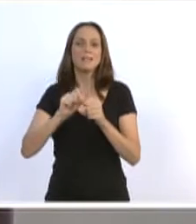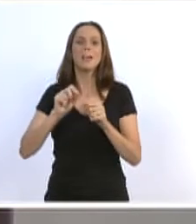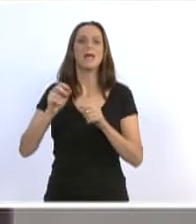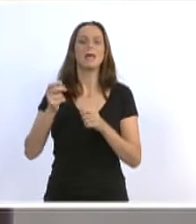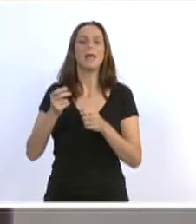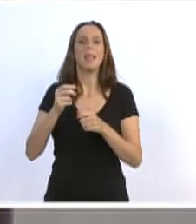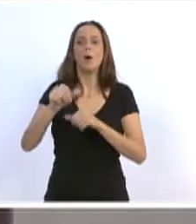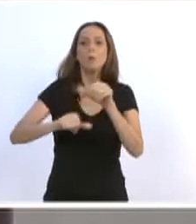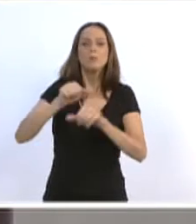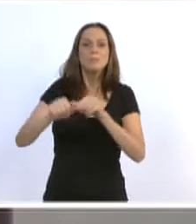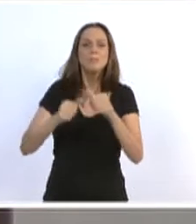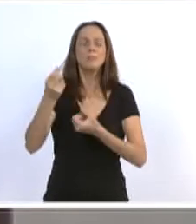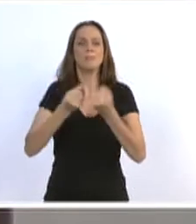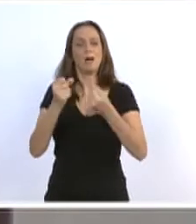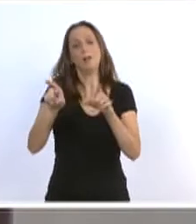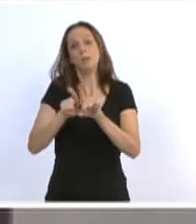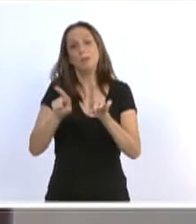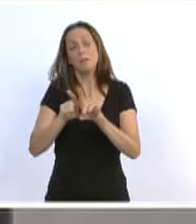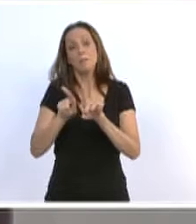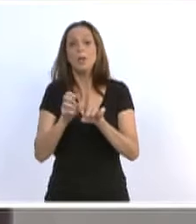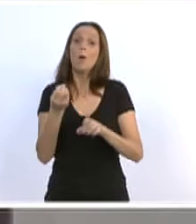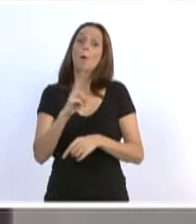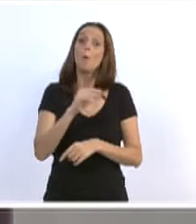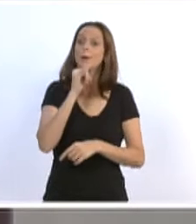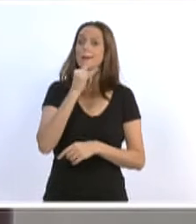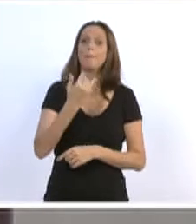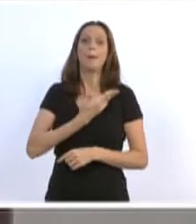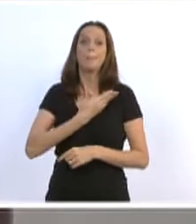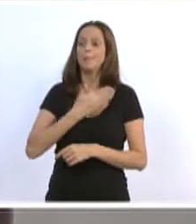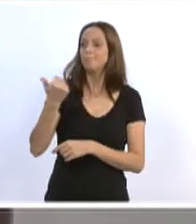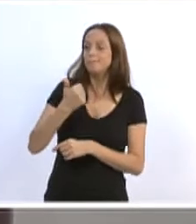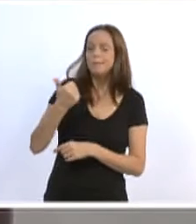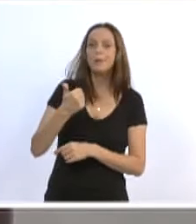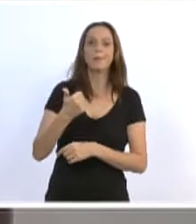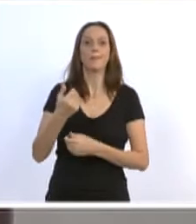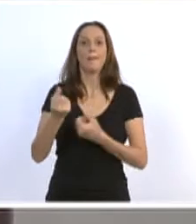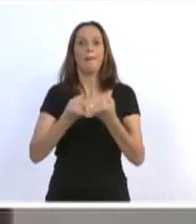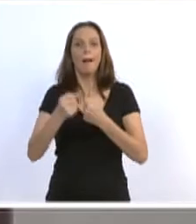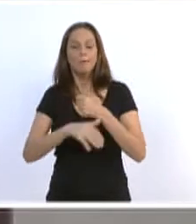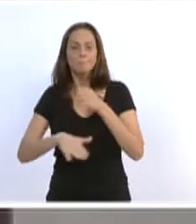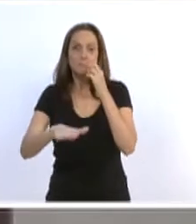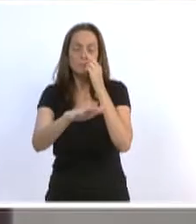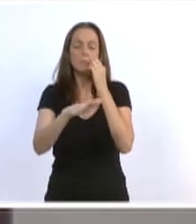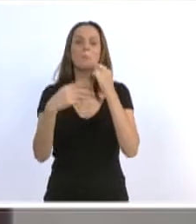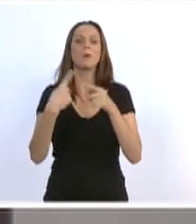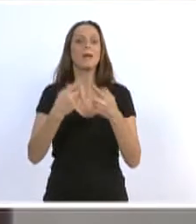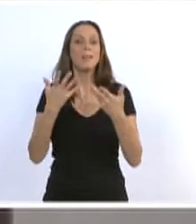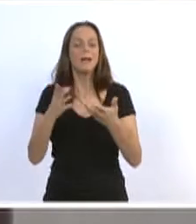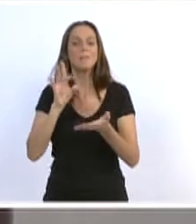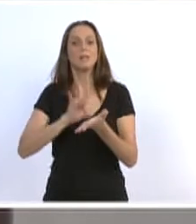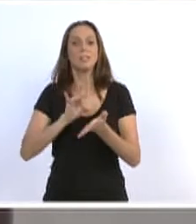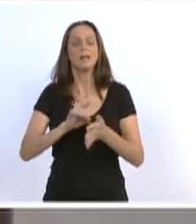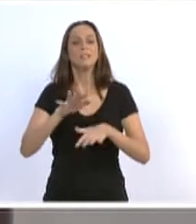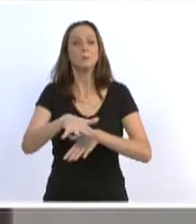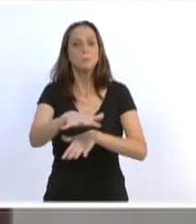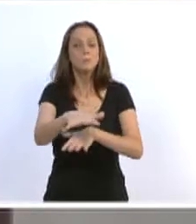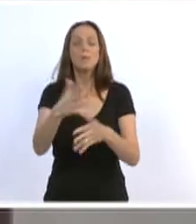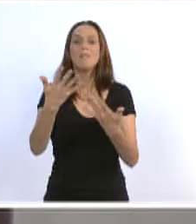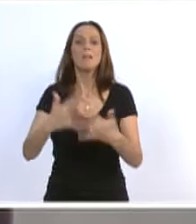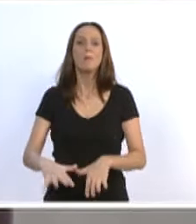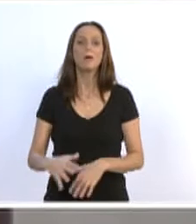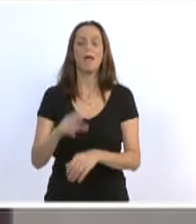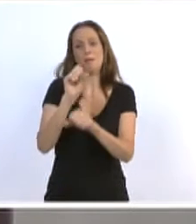para que realmente o trânsito em blumenau possa é não só dar mas quer dizer pra vocês que a menos parado porque